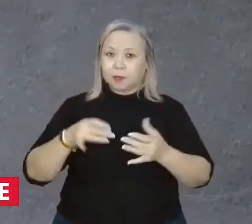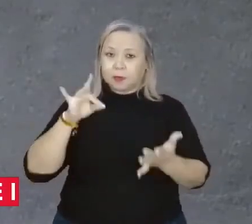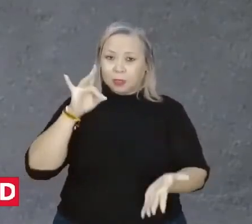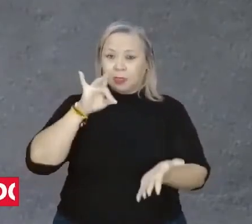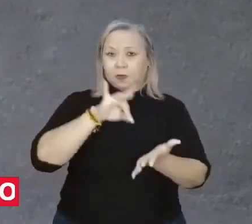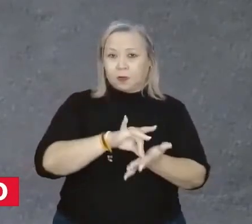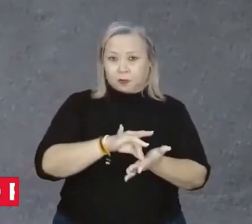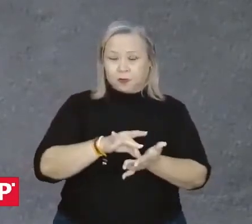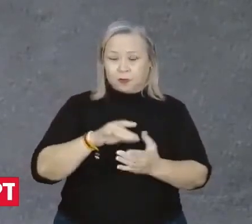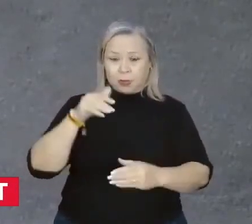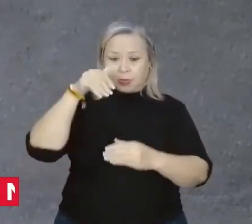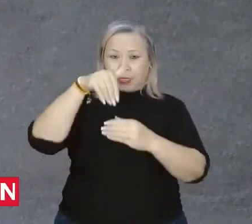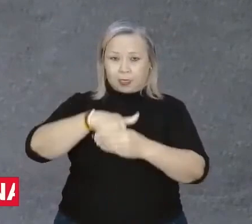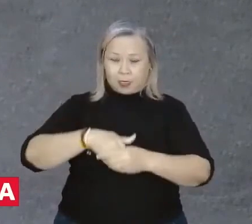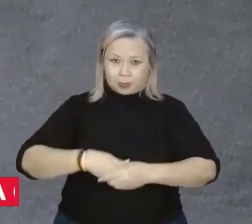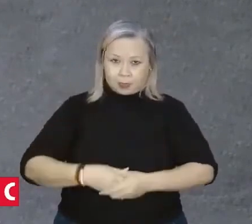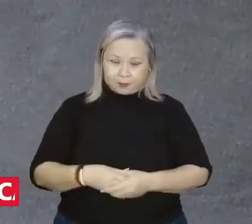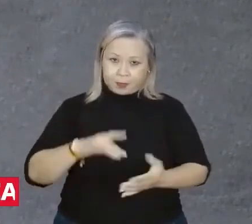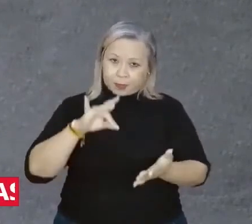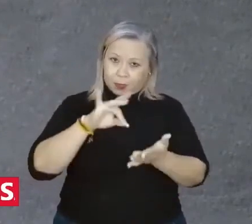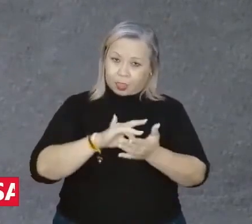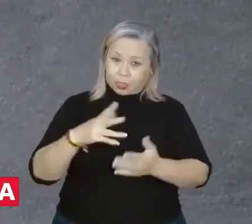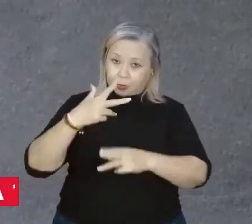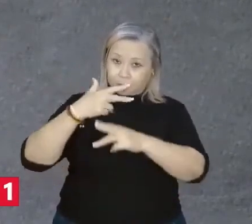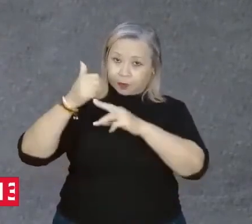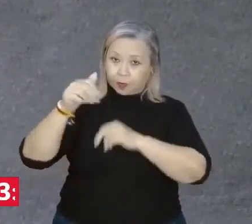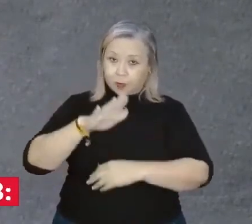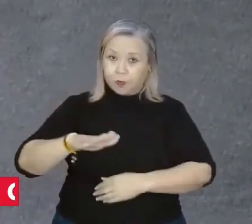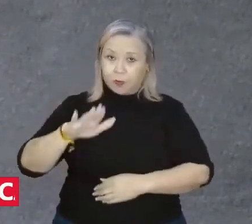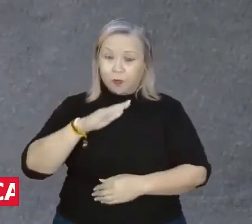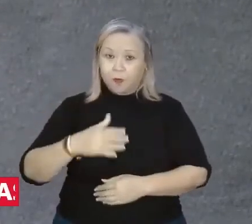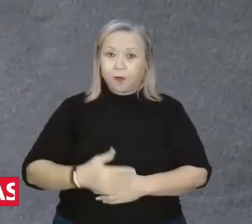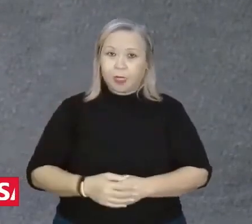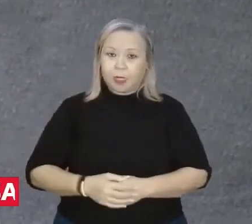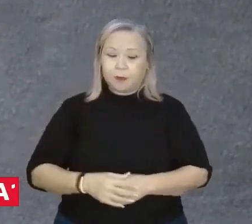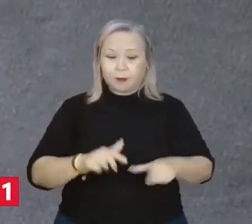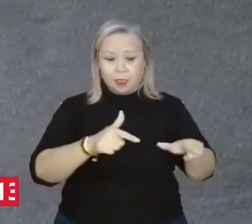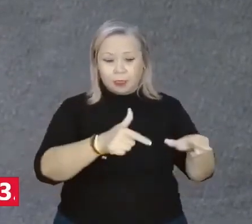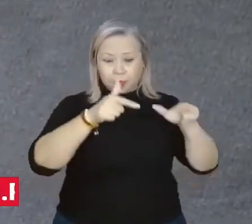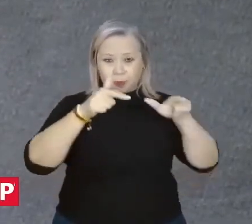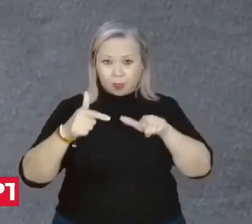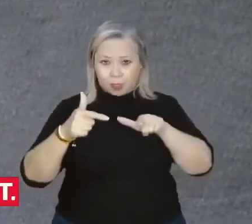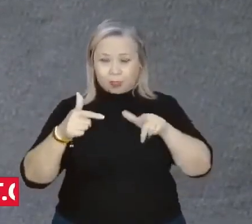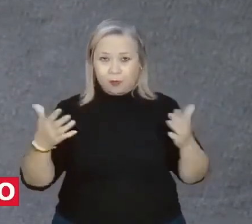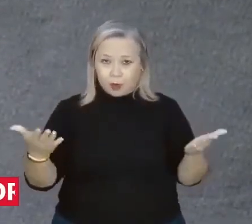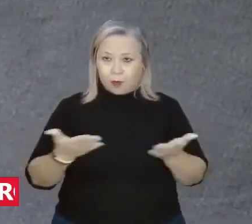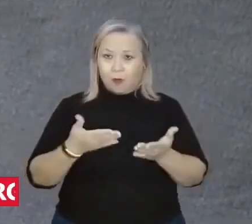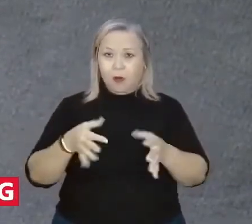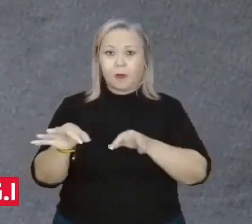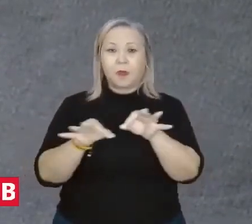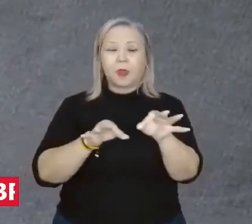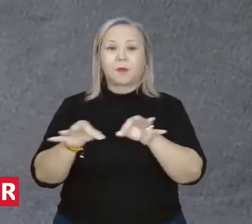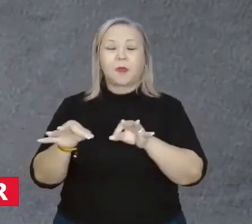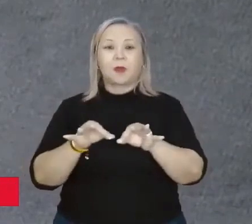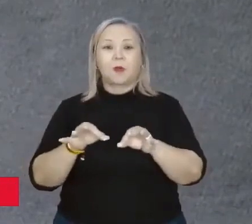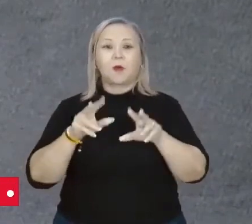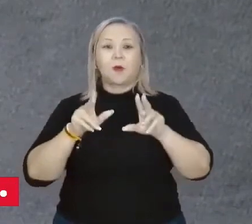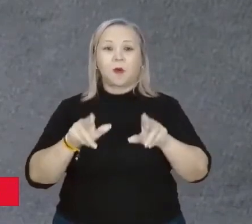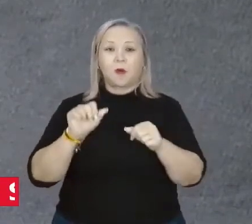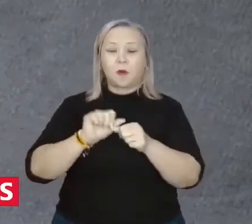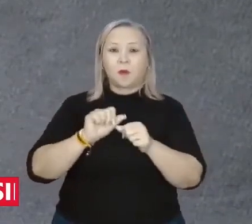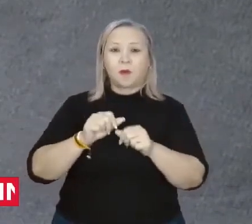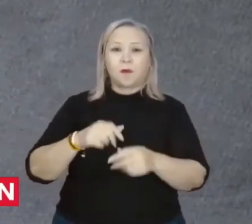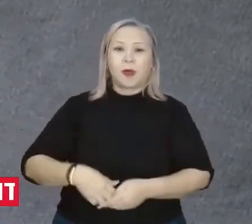a legitimação dos vencedores por meio da presente diplomação. Se preparou como faz há